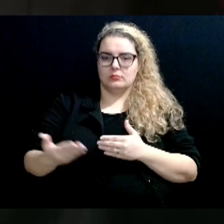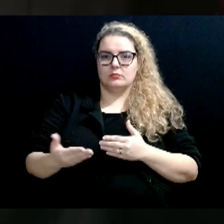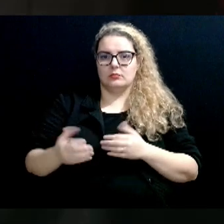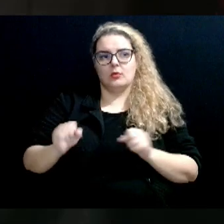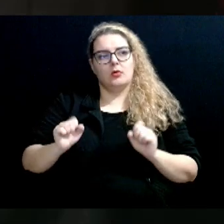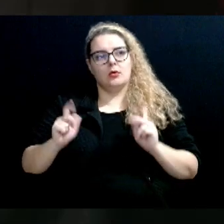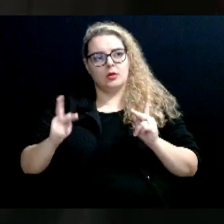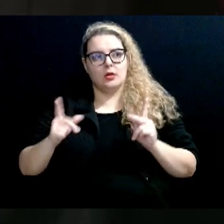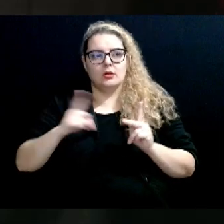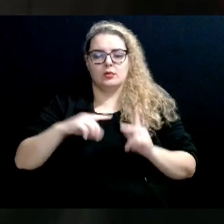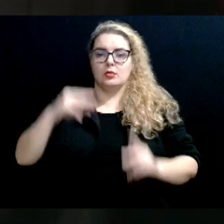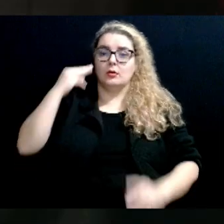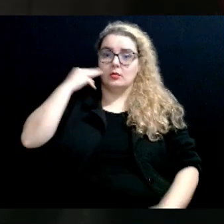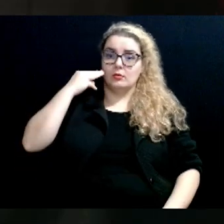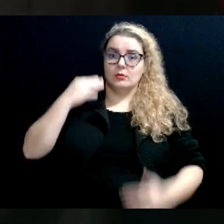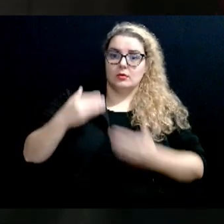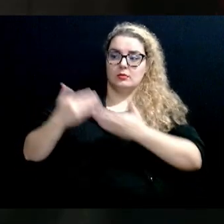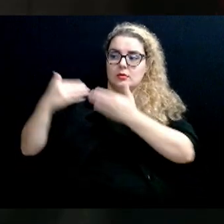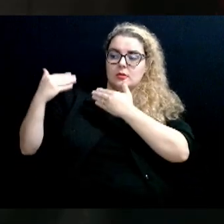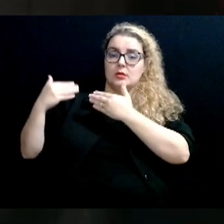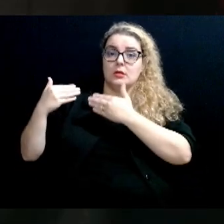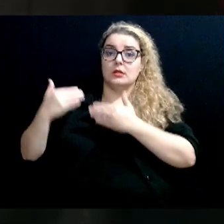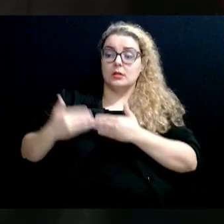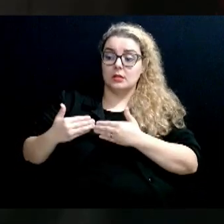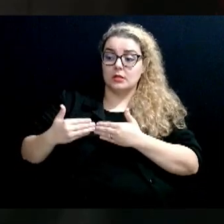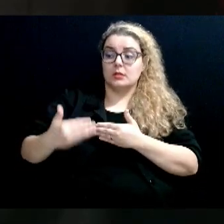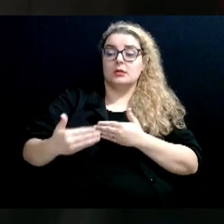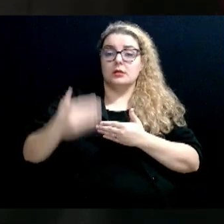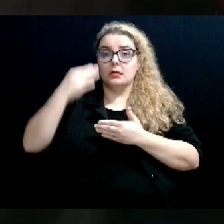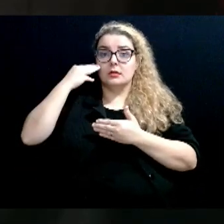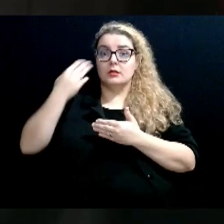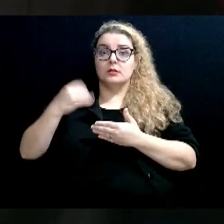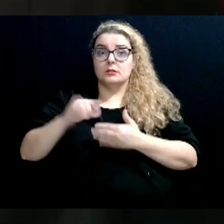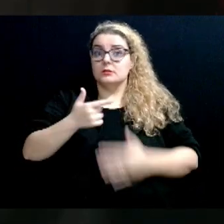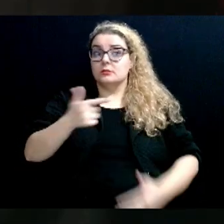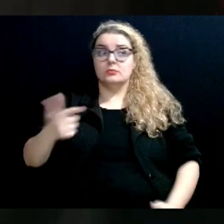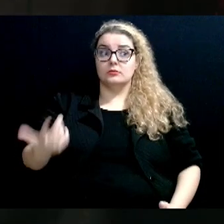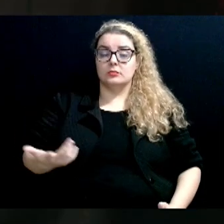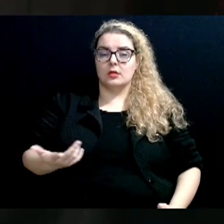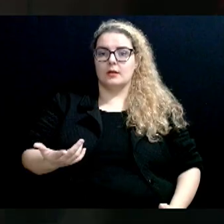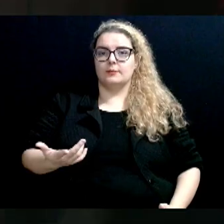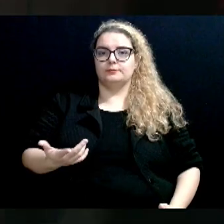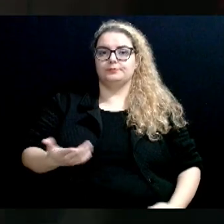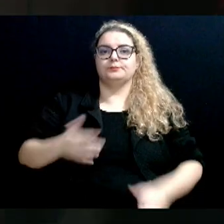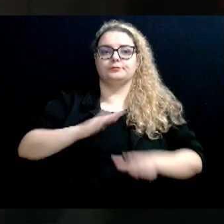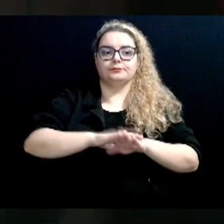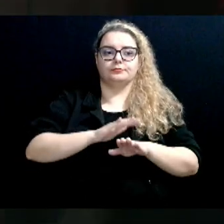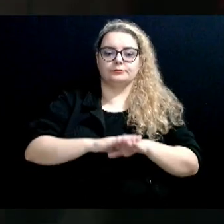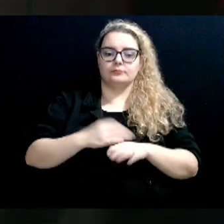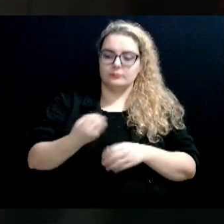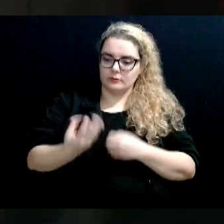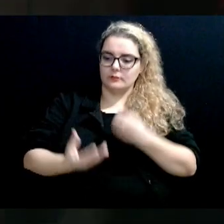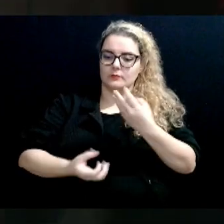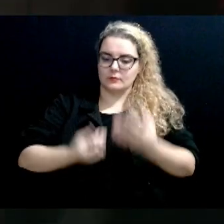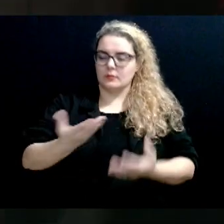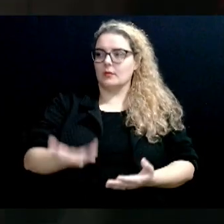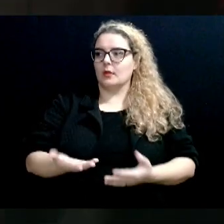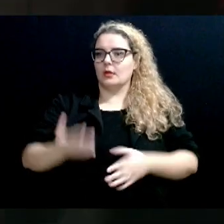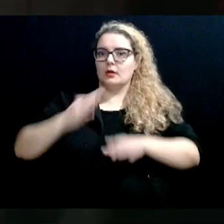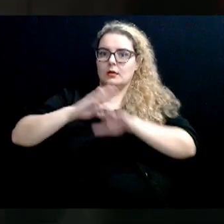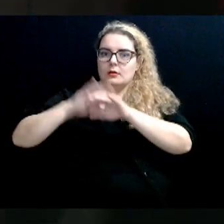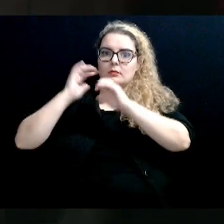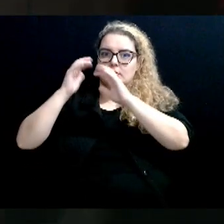daqui para trás, né? E daqui para frente como vai ser? Se eu não estou fazendo funcionar a minha memória, eu